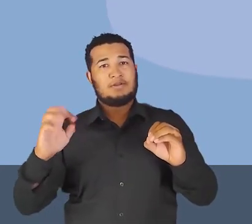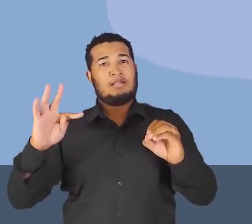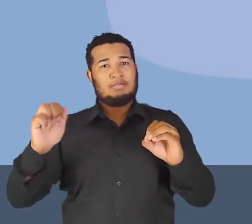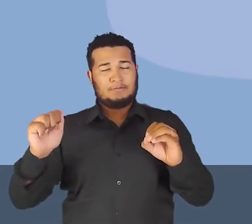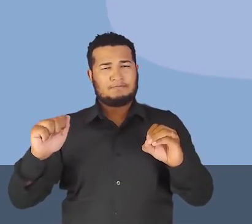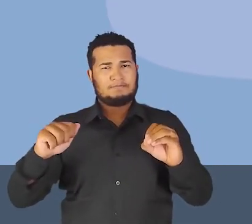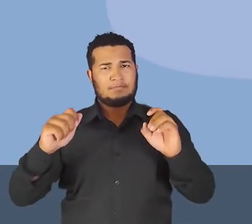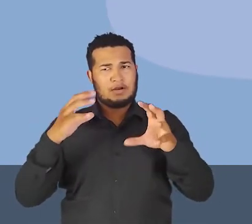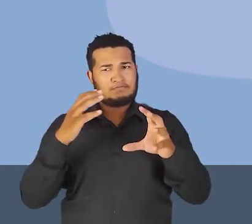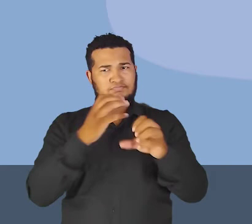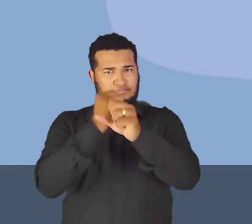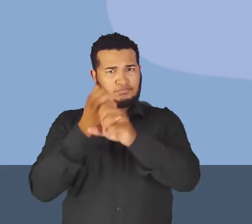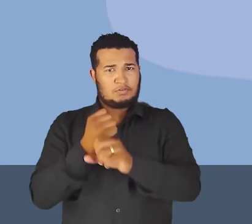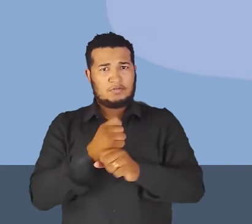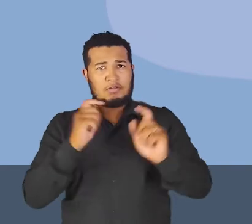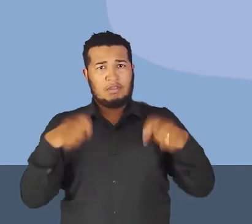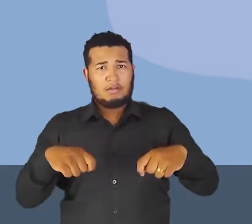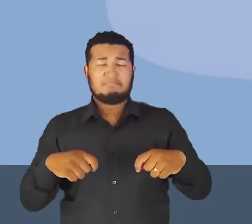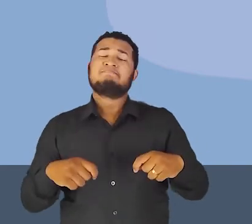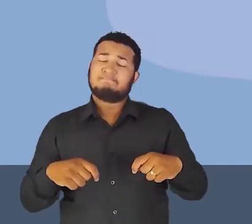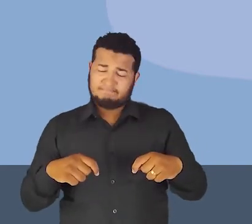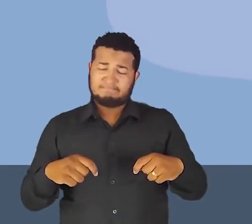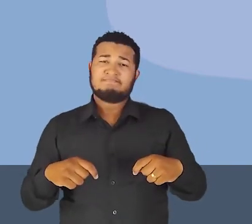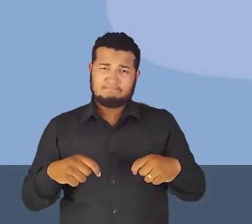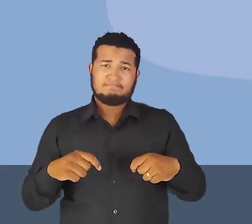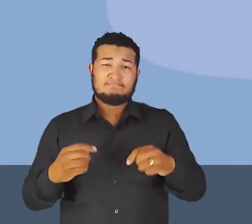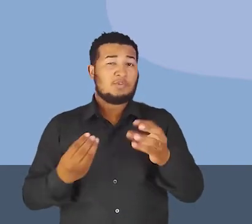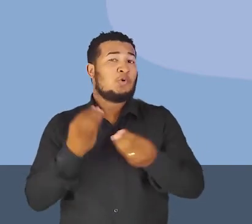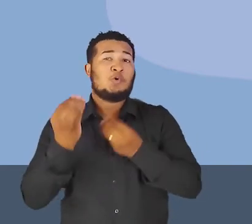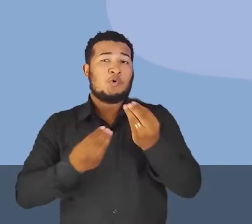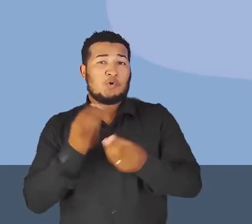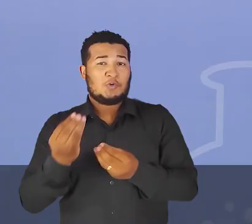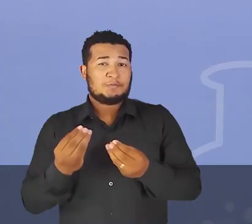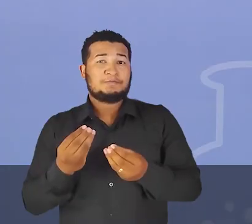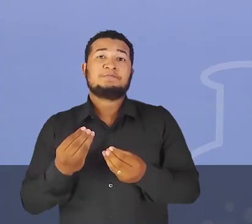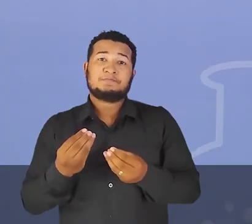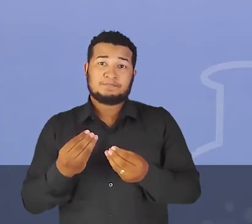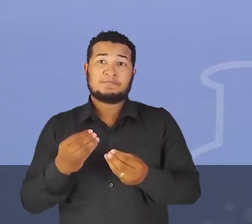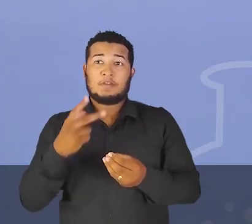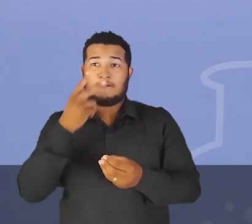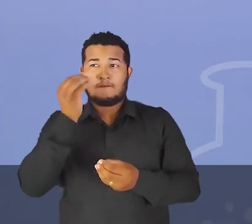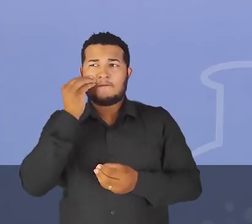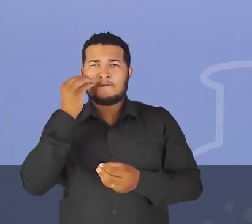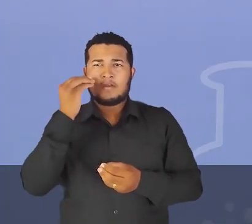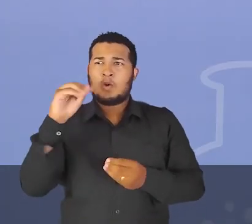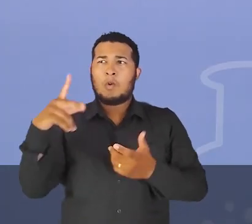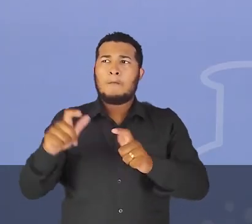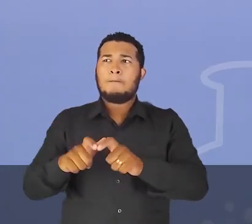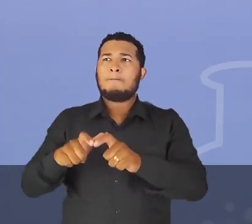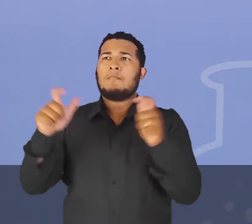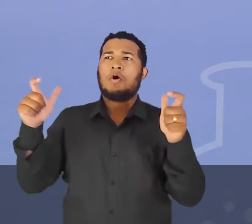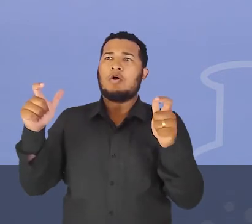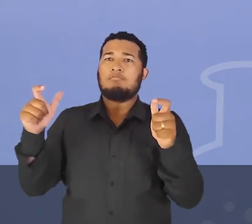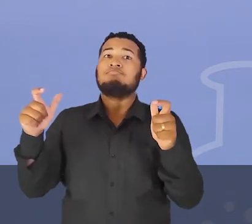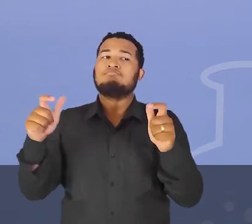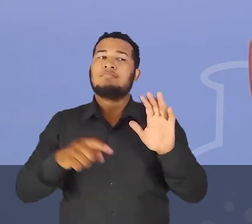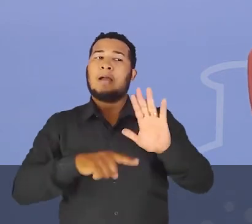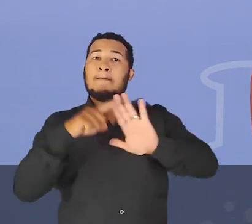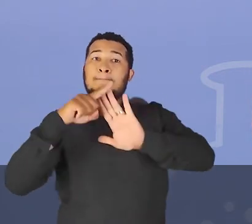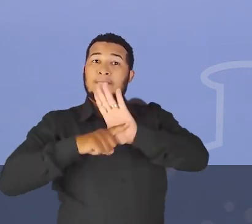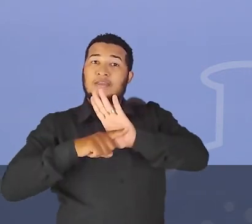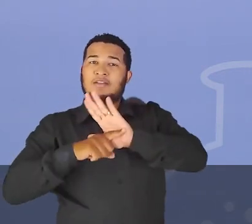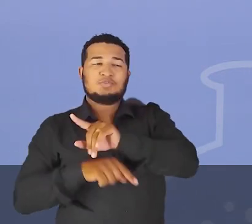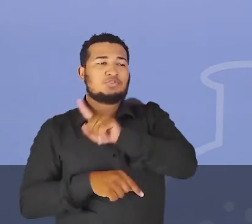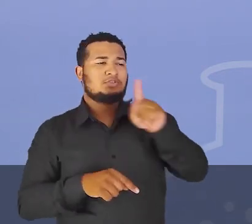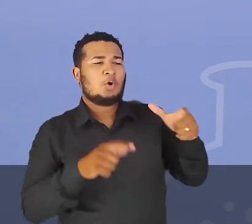possível calcular a DDP dessa pilha? É. Como é que eu calculo? Olha aqui para mim. Maior potencial menos